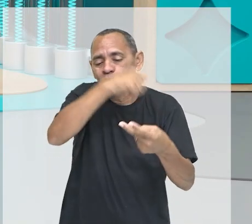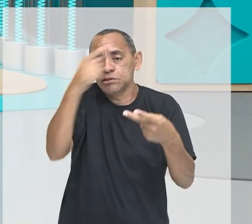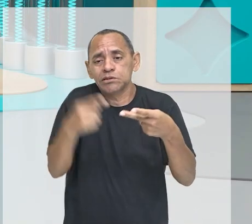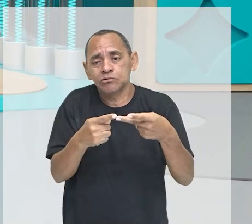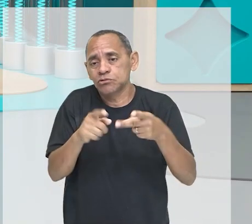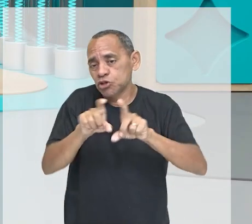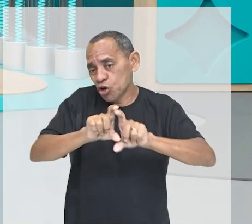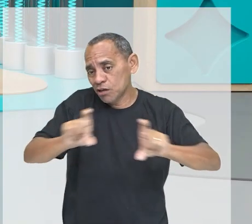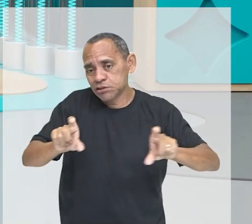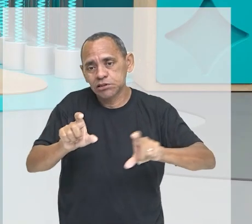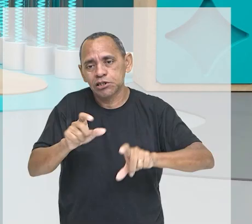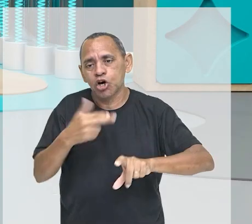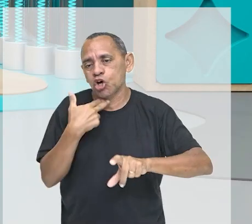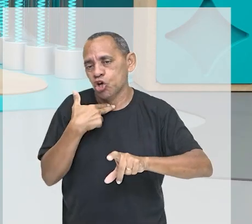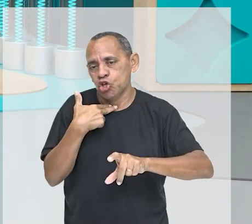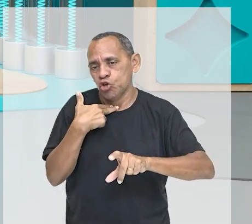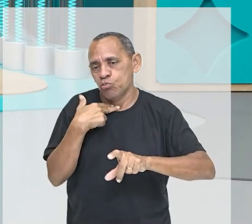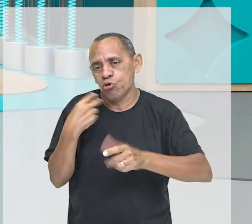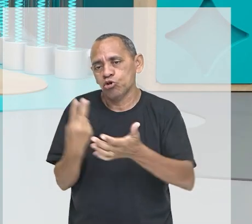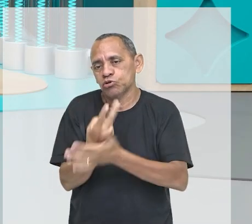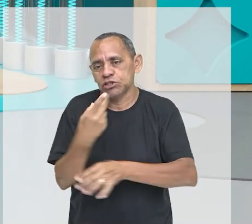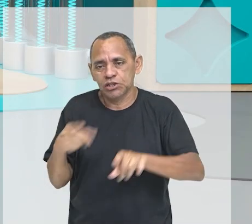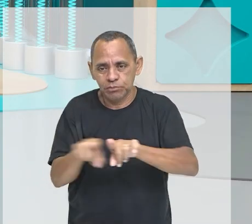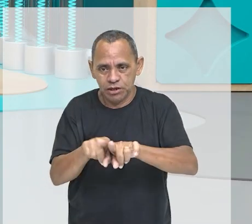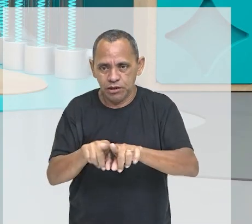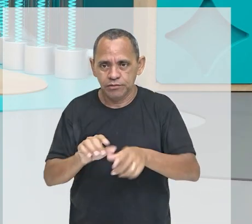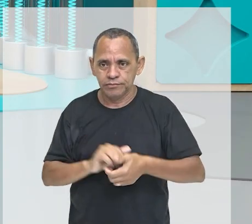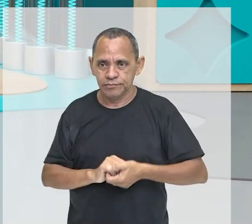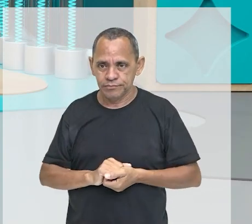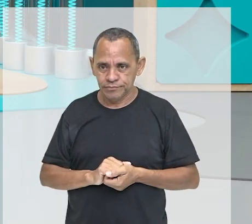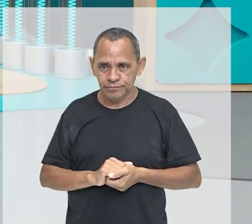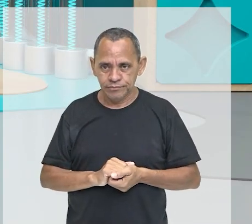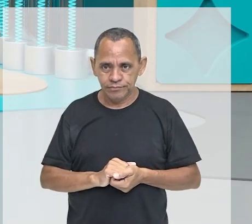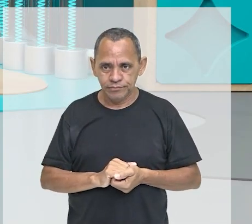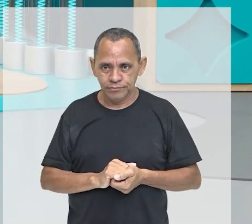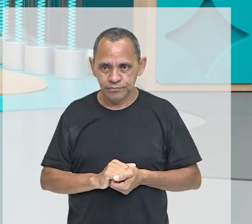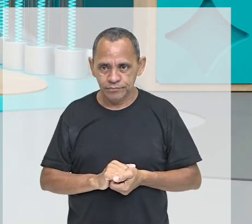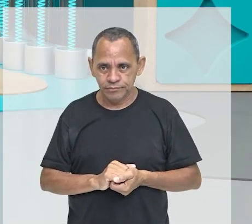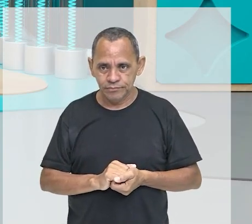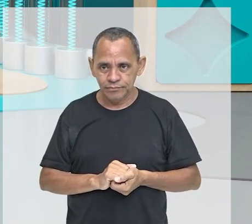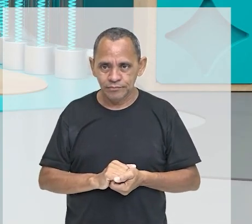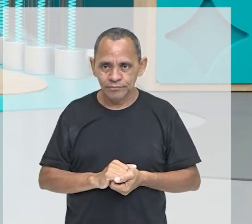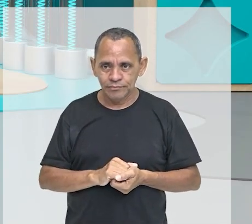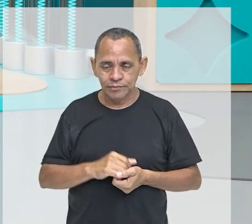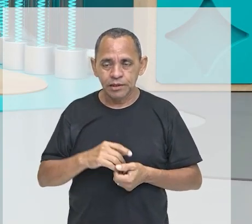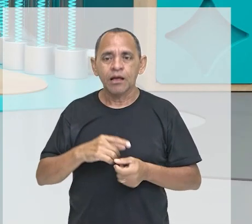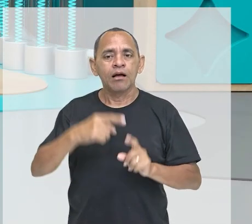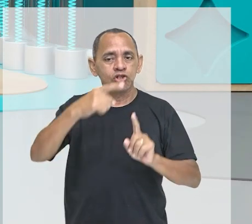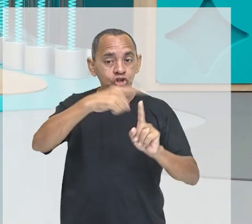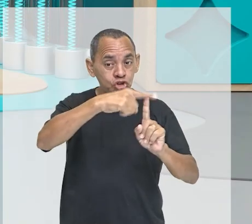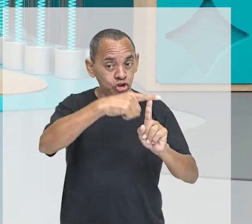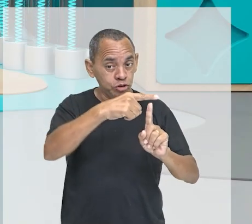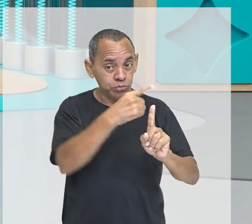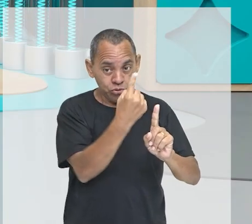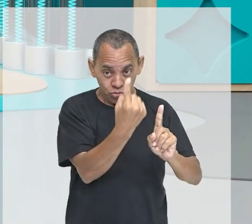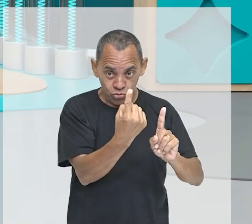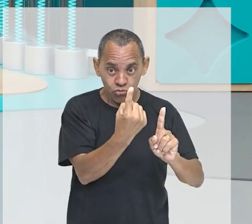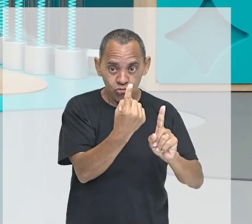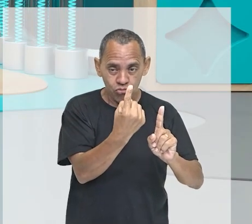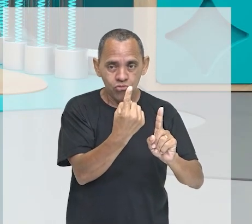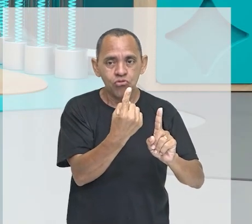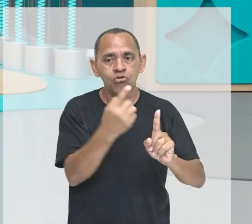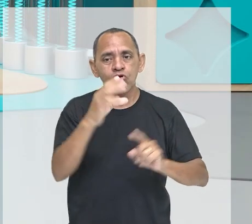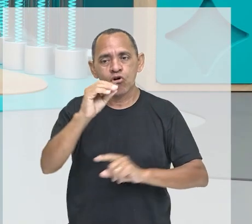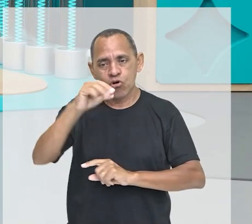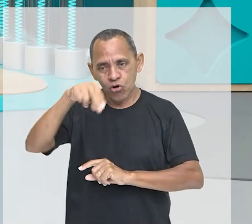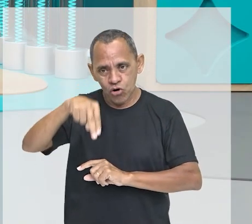certo? Então, nós revemos aqui orações do tipo 1, essas orações que são as